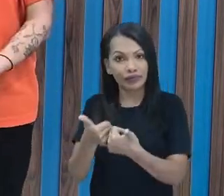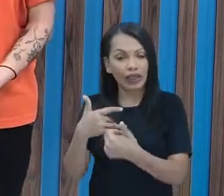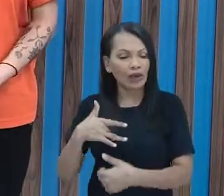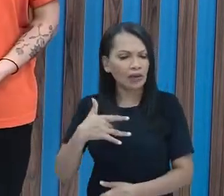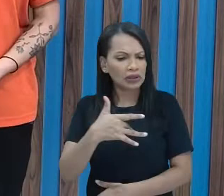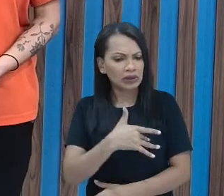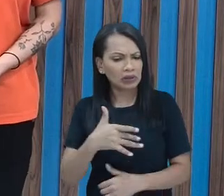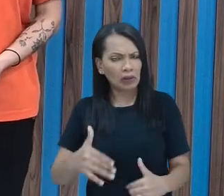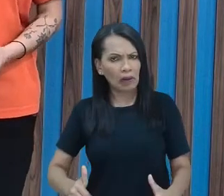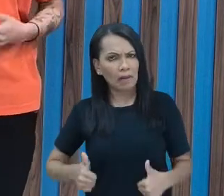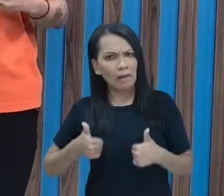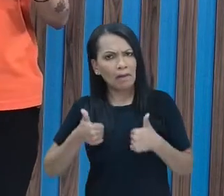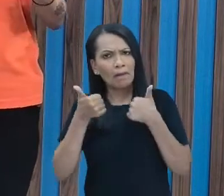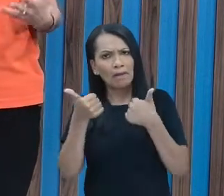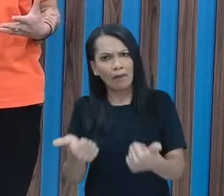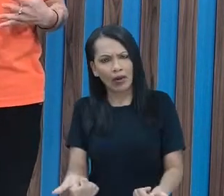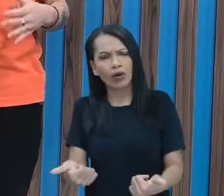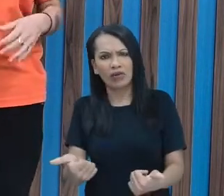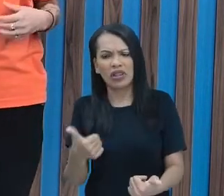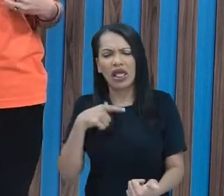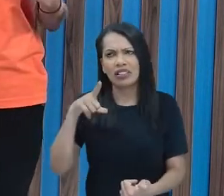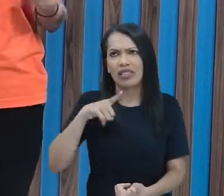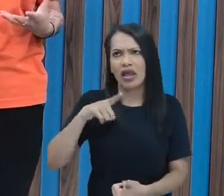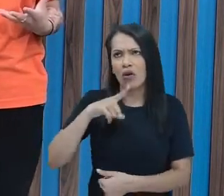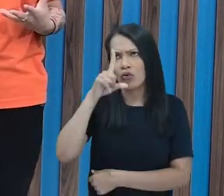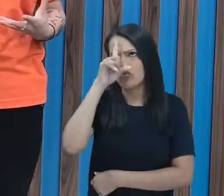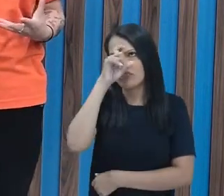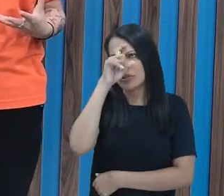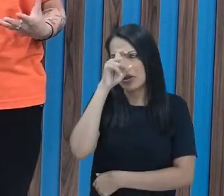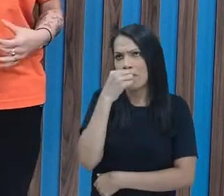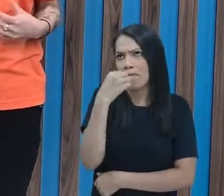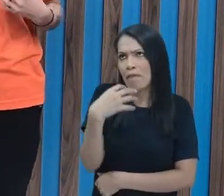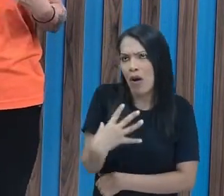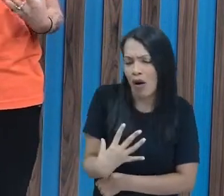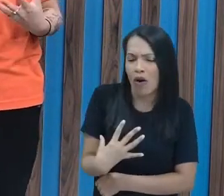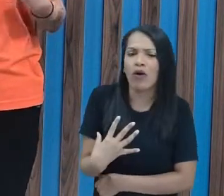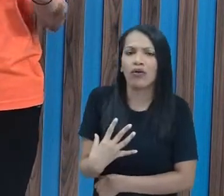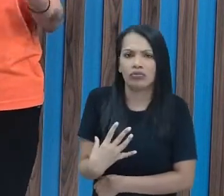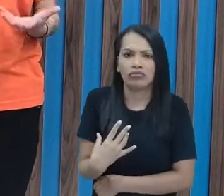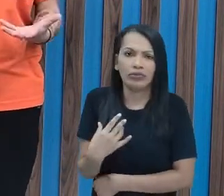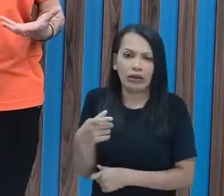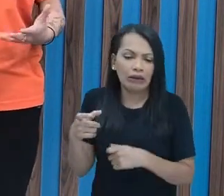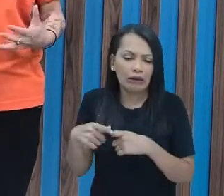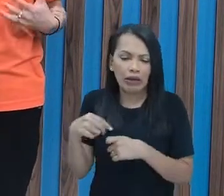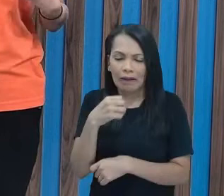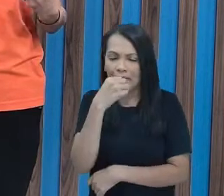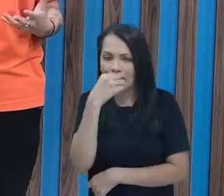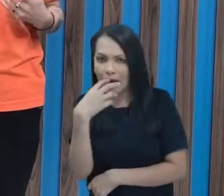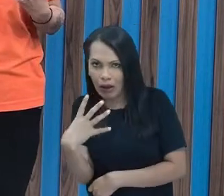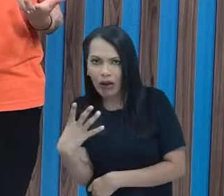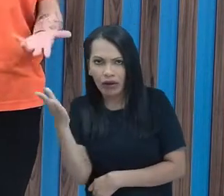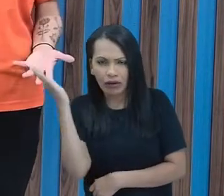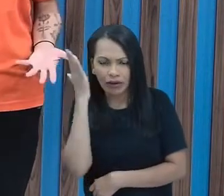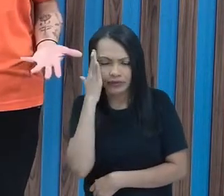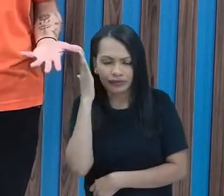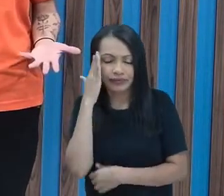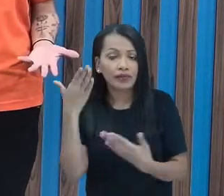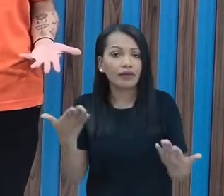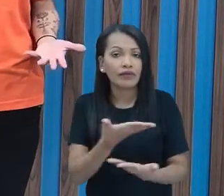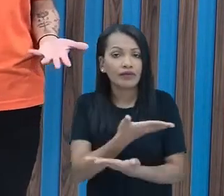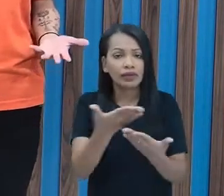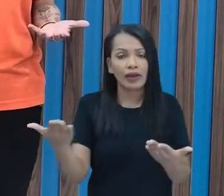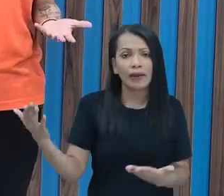de qualidade, ou ainda está faltando alguns passos, né? E aí a gente vai refletindo, porque isso também é